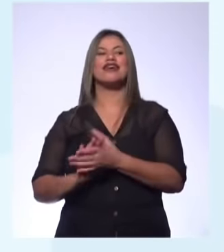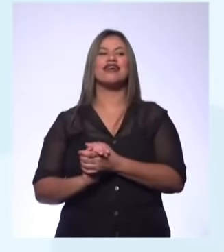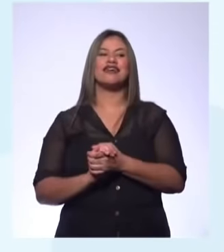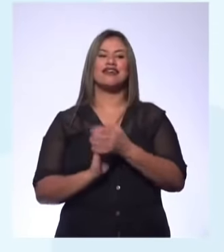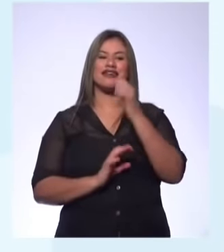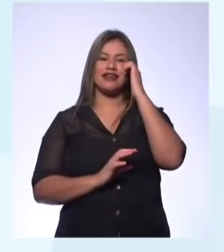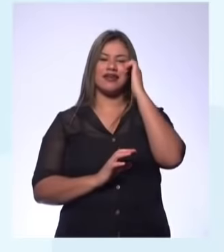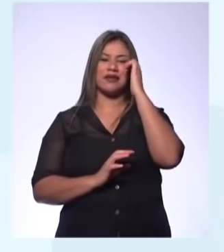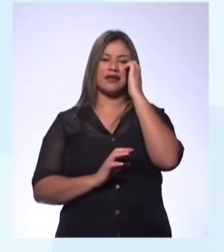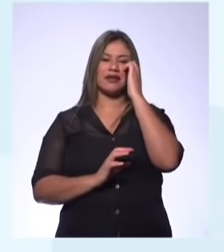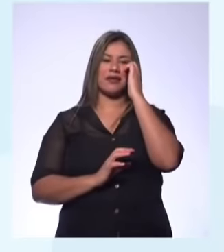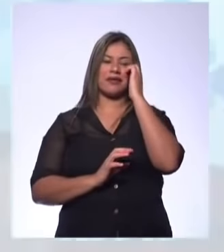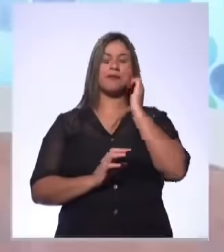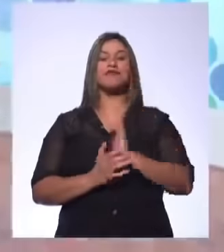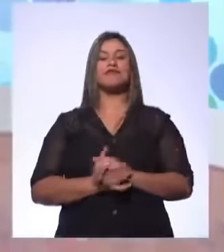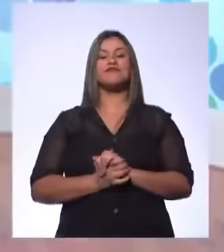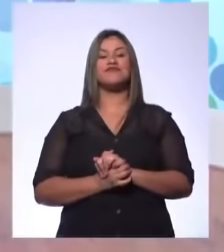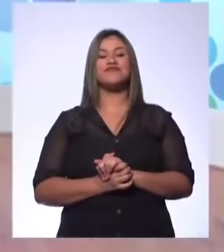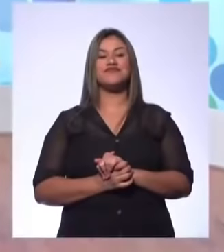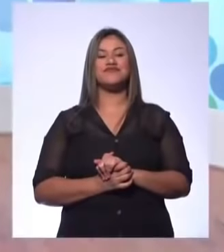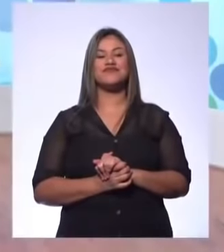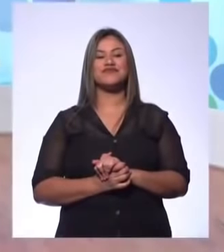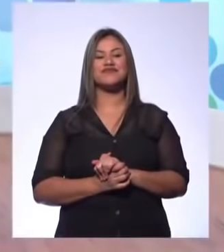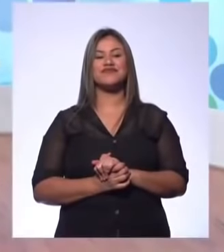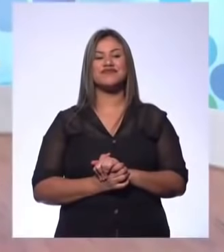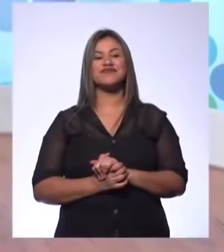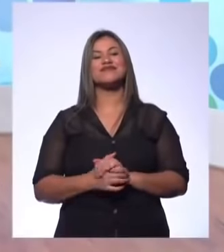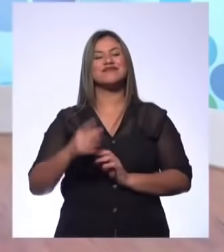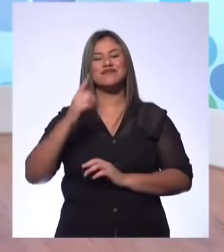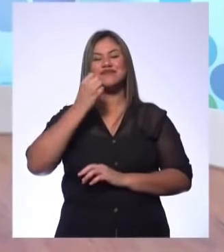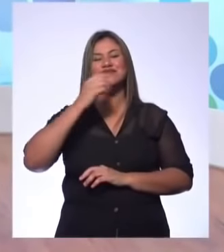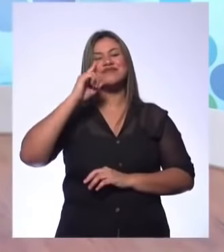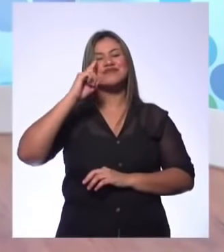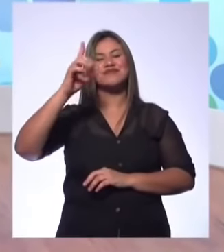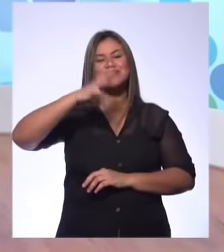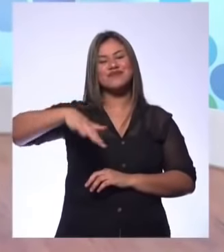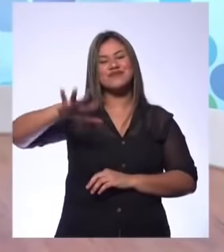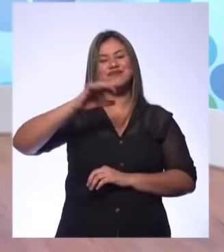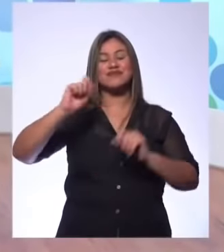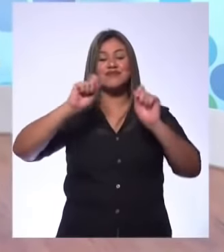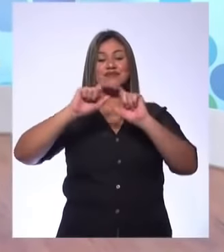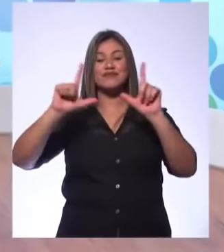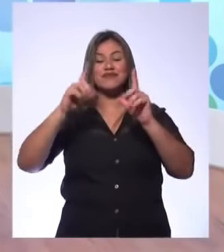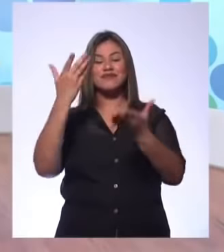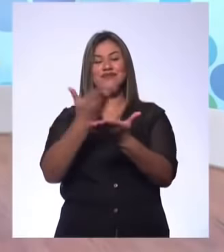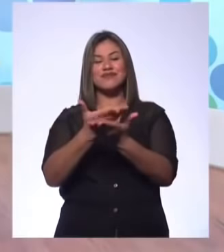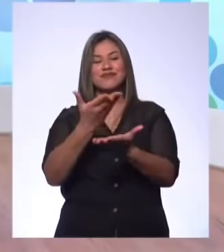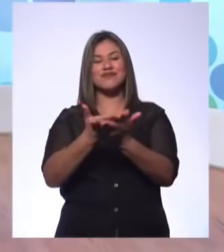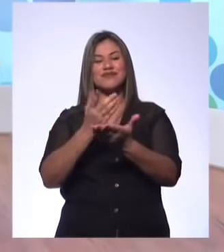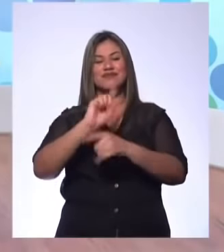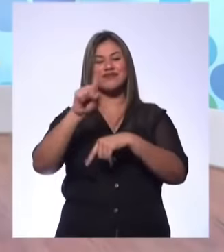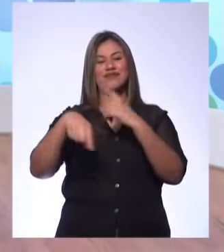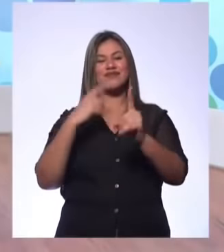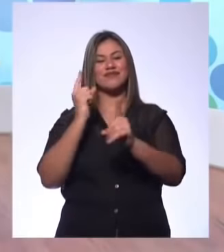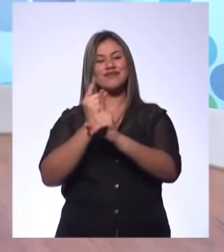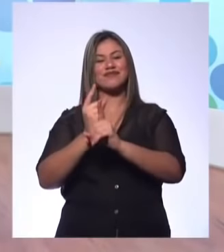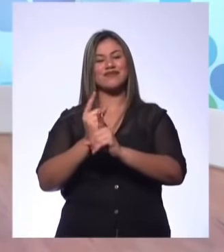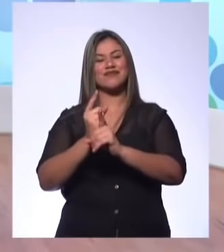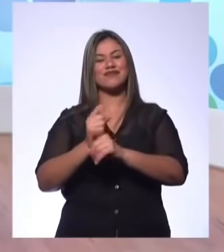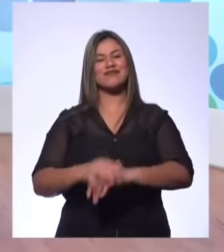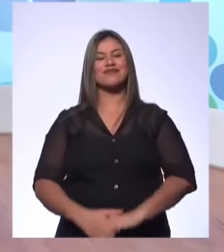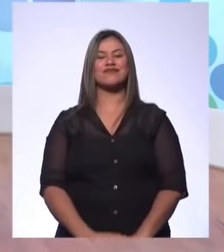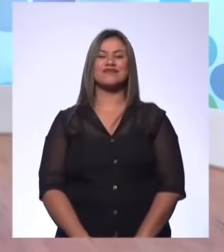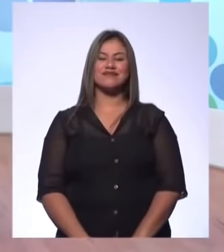plantão, né? Depois do plantão. Então, gente, um bom dia para vocês. Continuem ligados aí estudando e até a próxima aula. Até